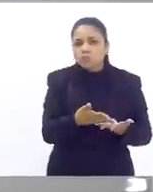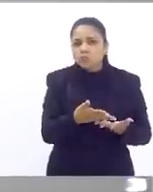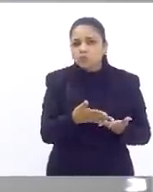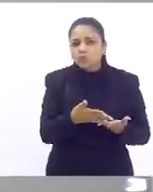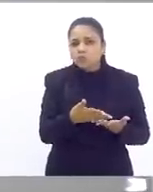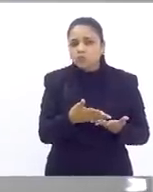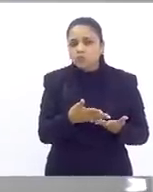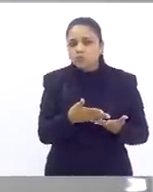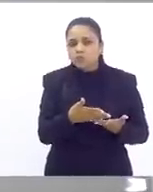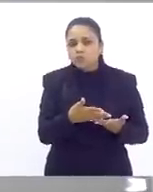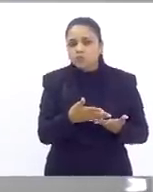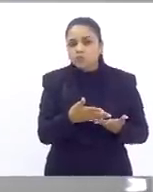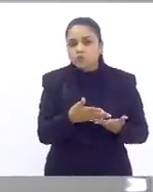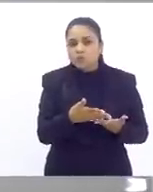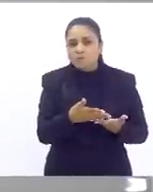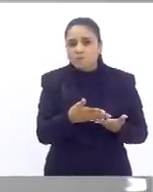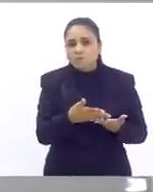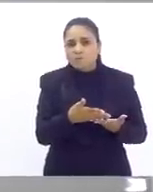considerar